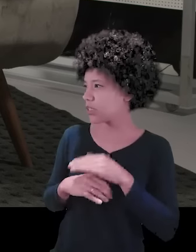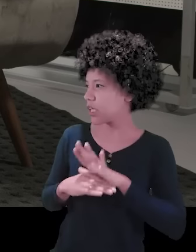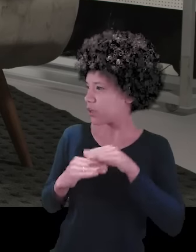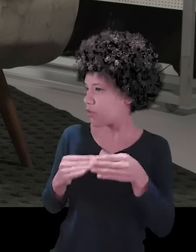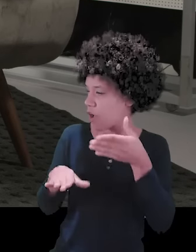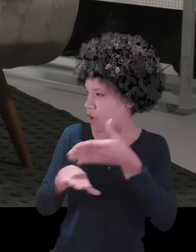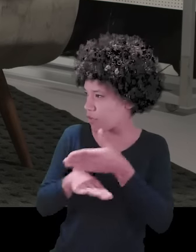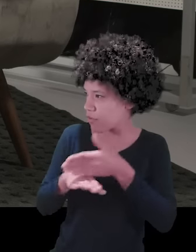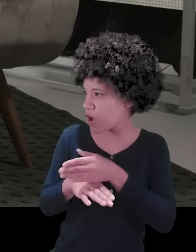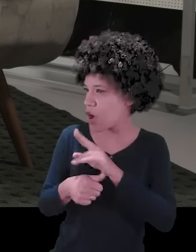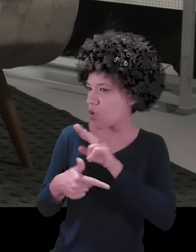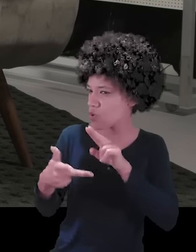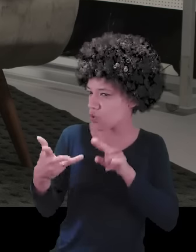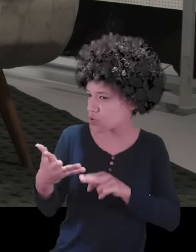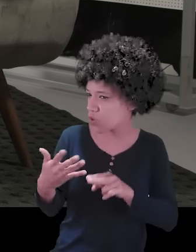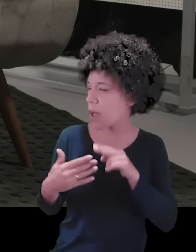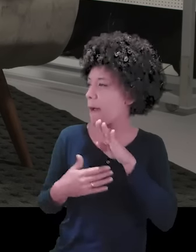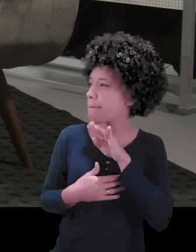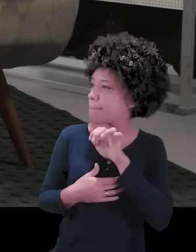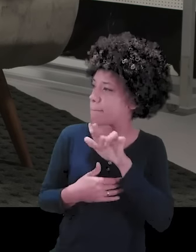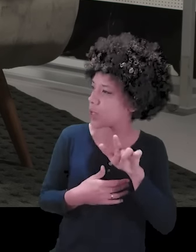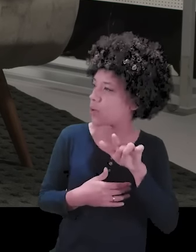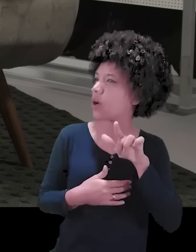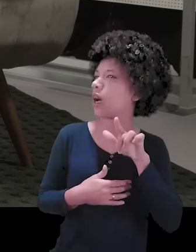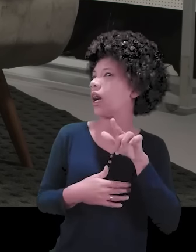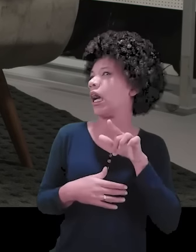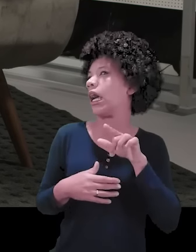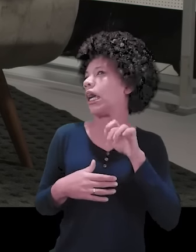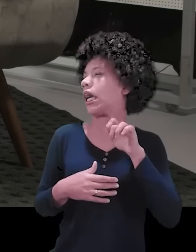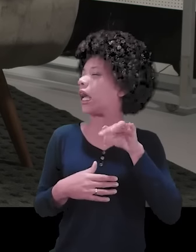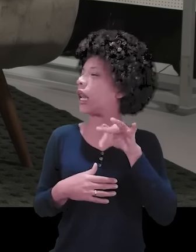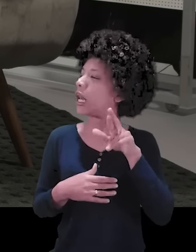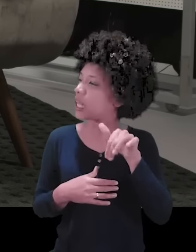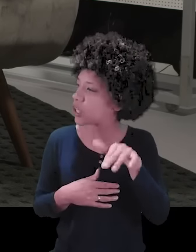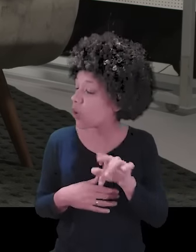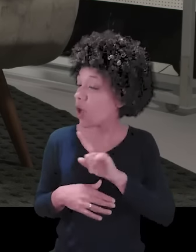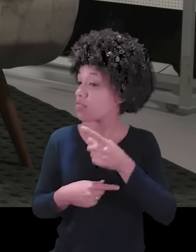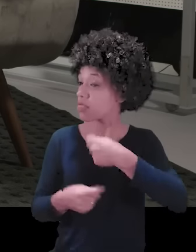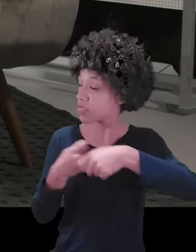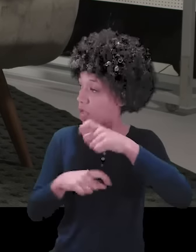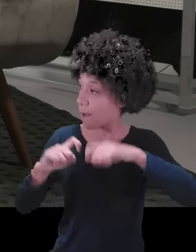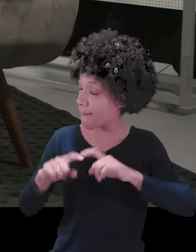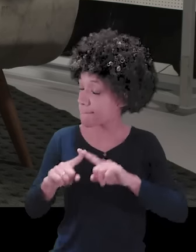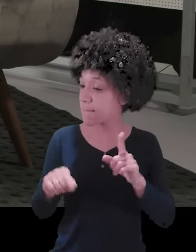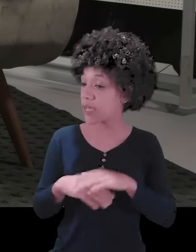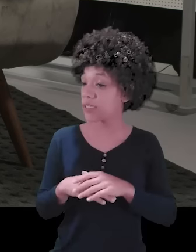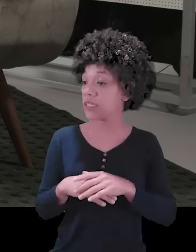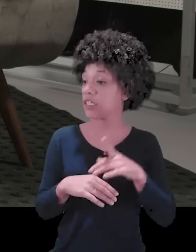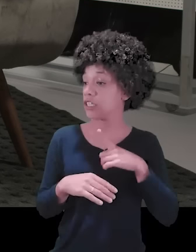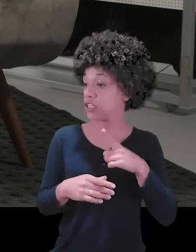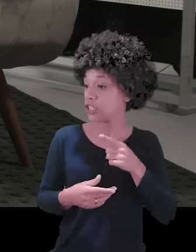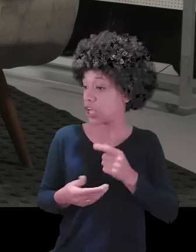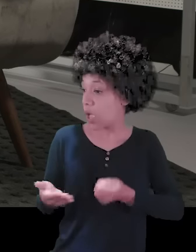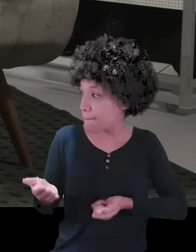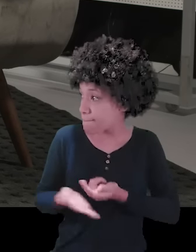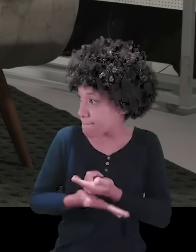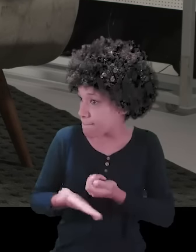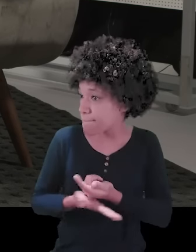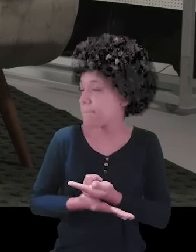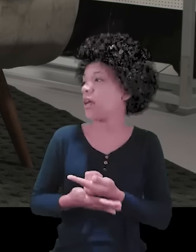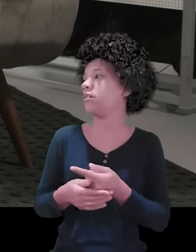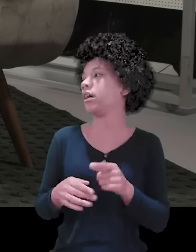envolvido grandes nomes e o Clinton não não estava envolvido na Instituição estava envolvido no metiê ele ficar